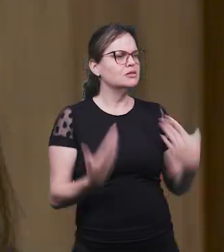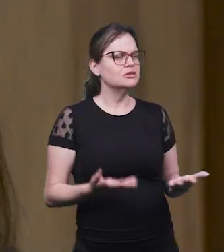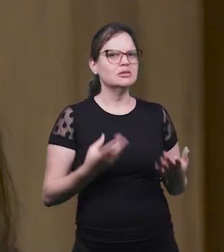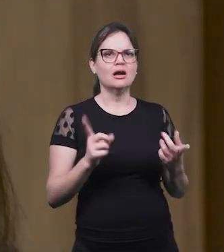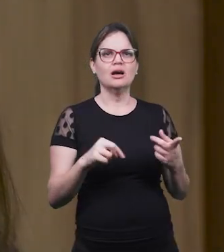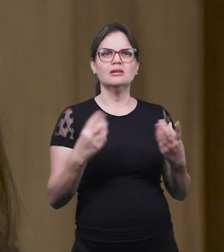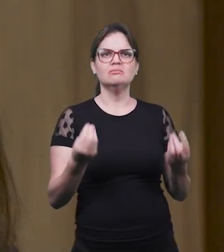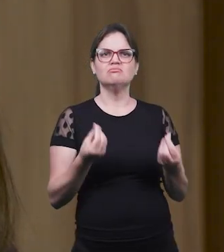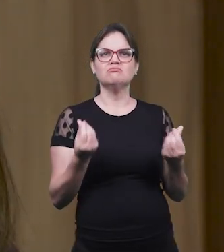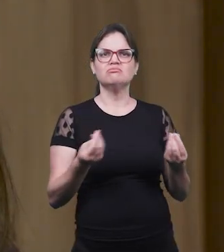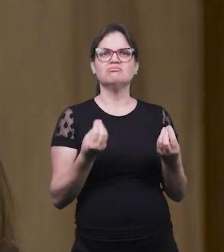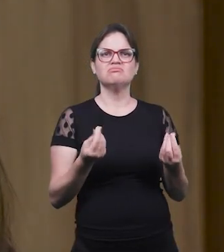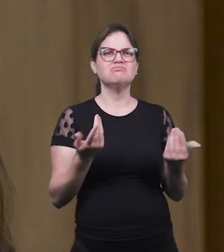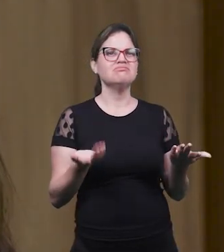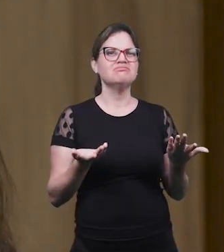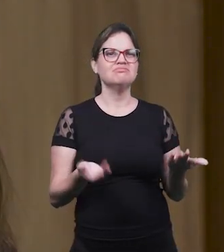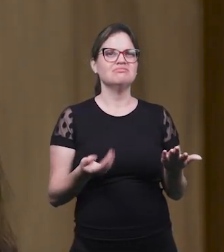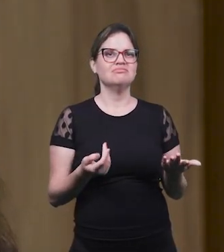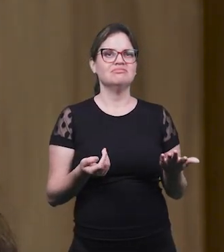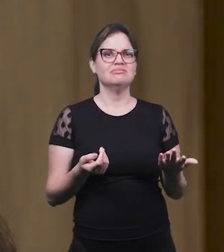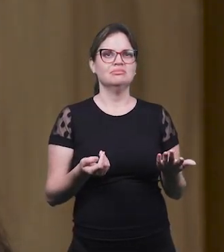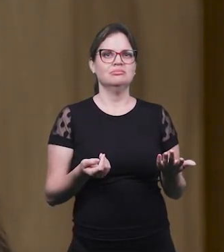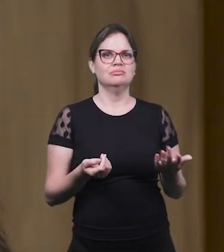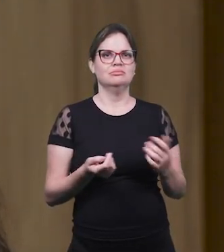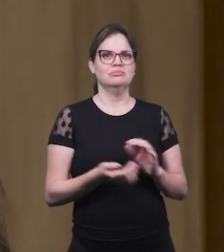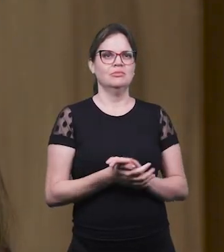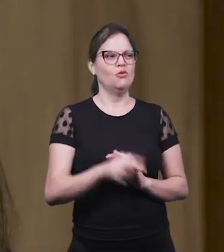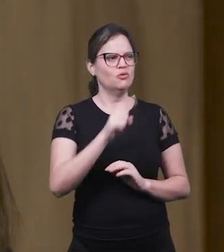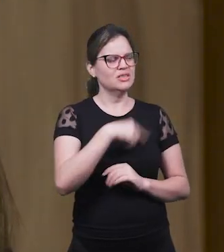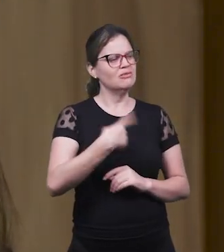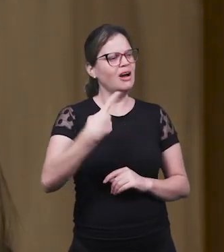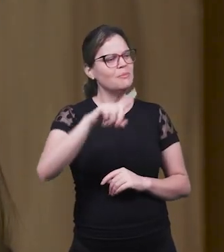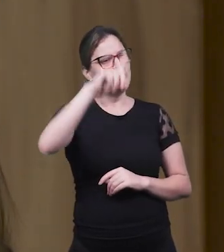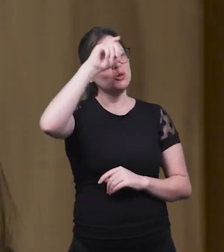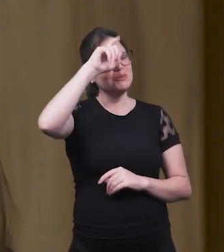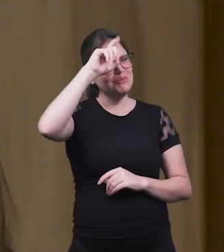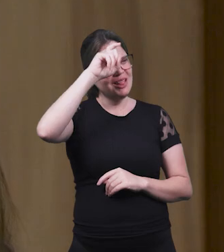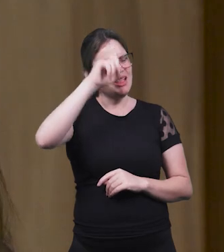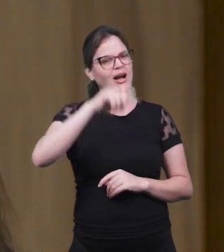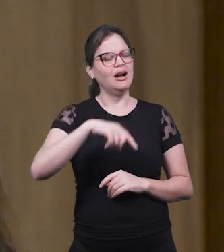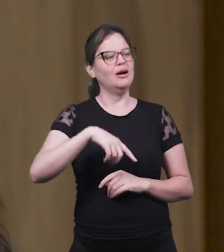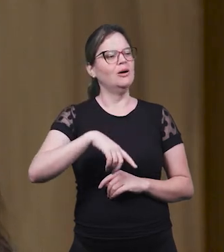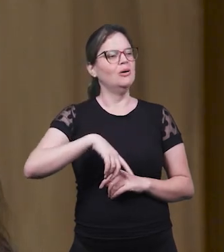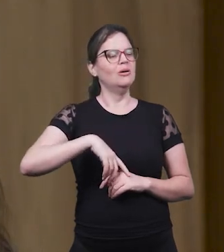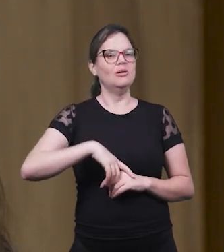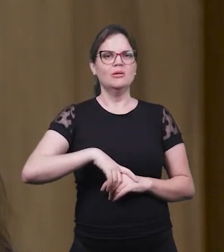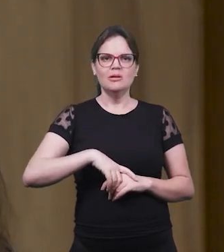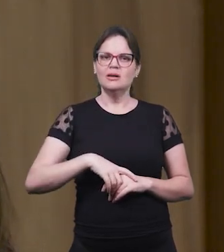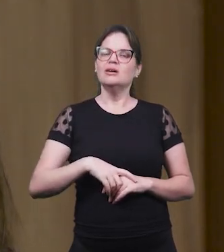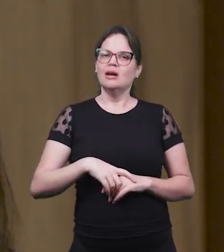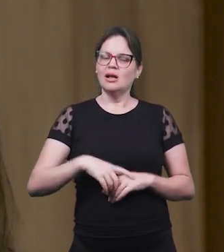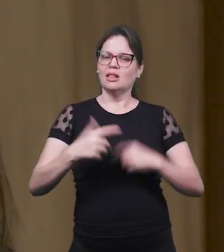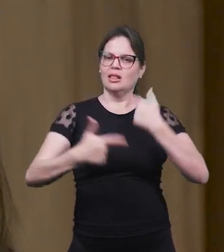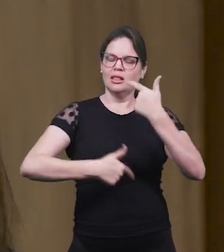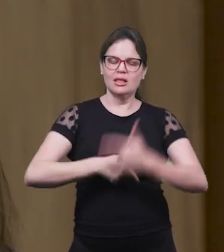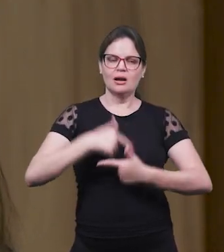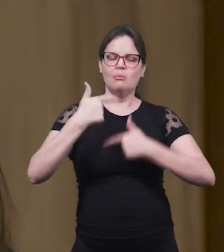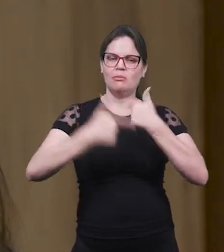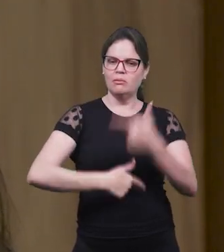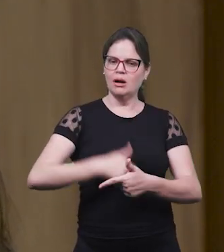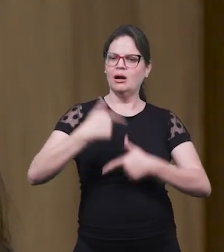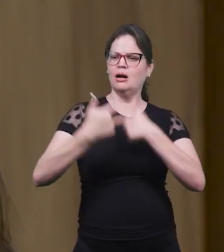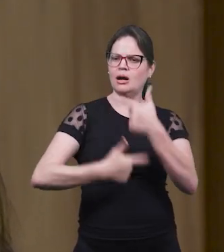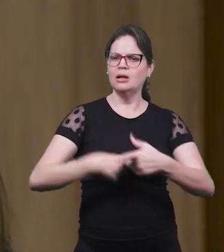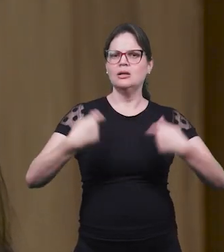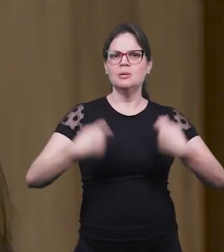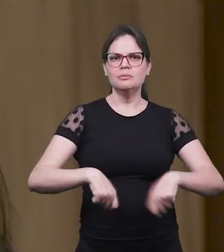tão... Você vai dar plantão, você vai... É tão sacrificante. Muito trabalho, muito né? trabalho, tem